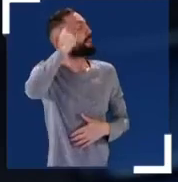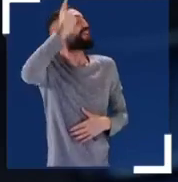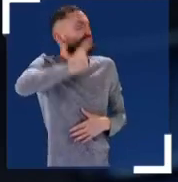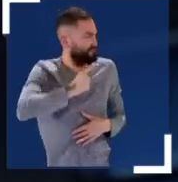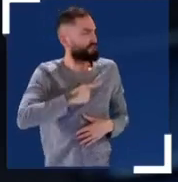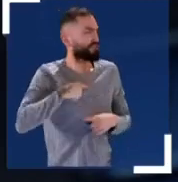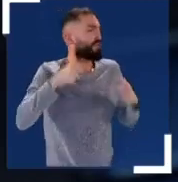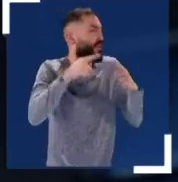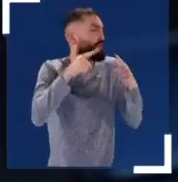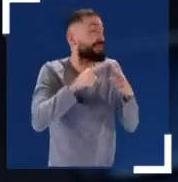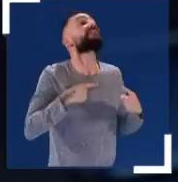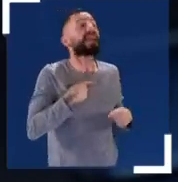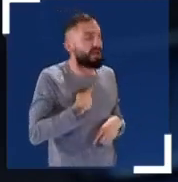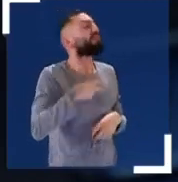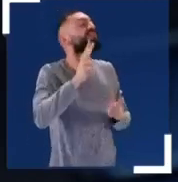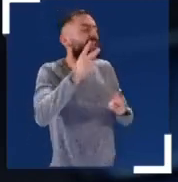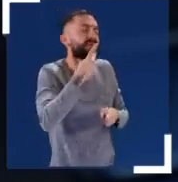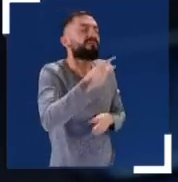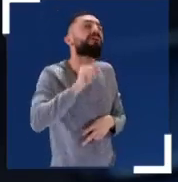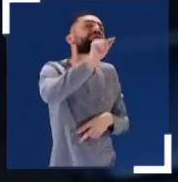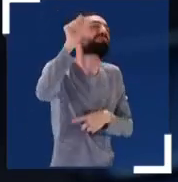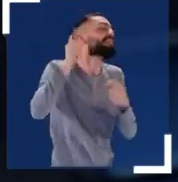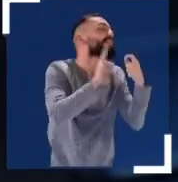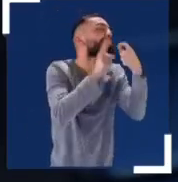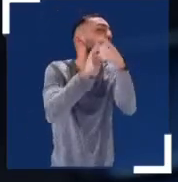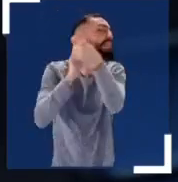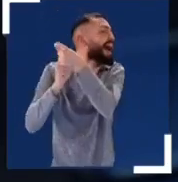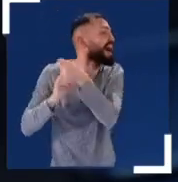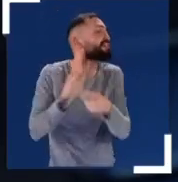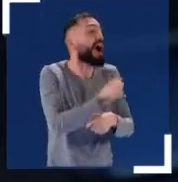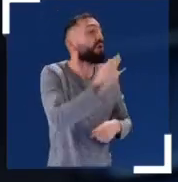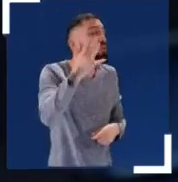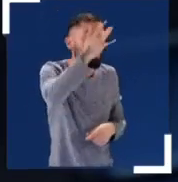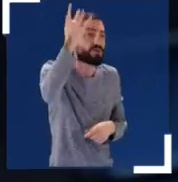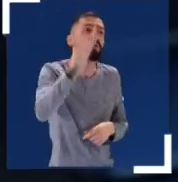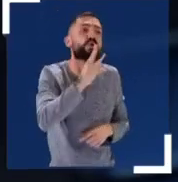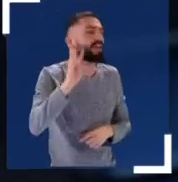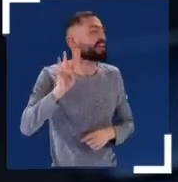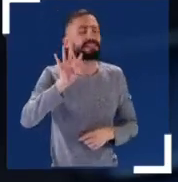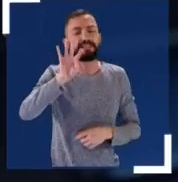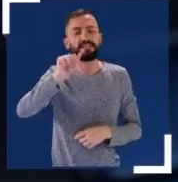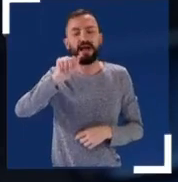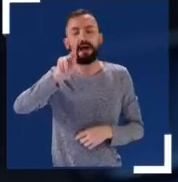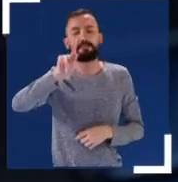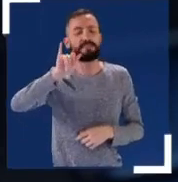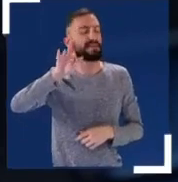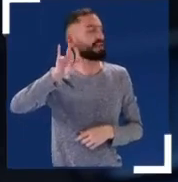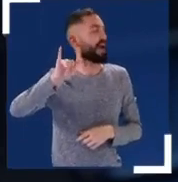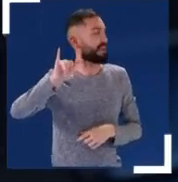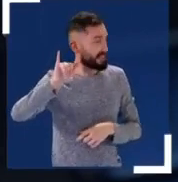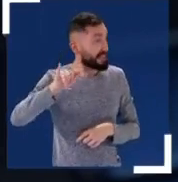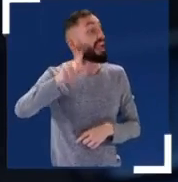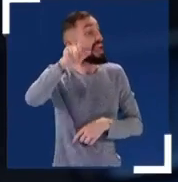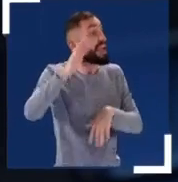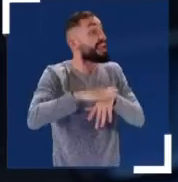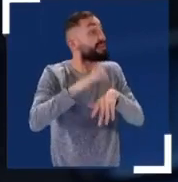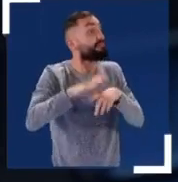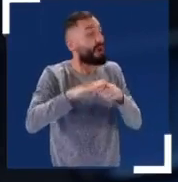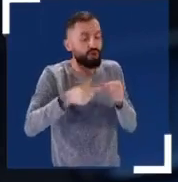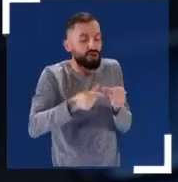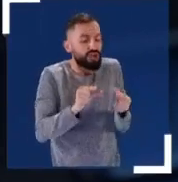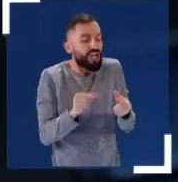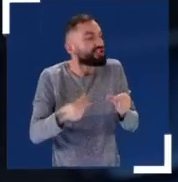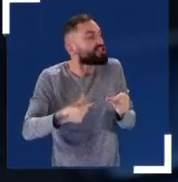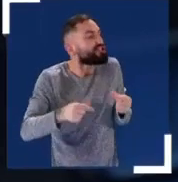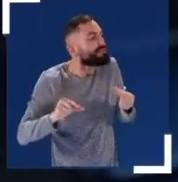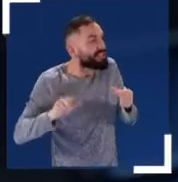sempre a respeito de cidades que as pessoas mal conhecem, mas que são tão importantes como Itapiraí, que é a capital do Hemisfério Sul da produção de gengibre, e tantos outros